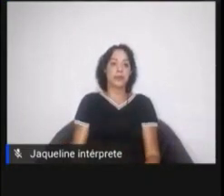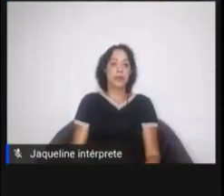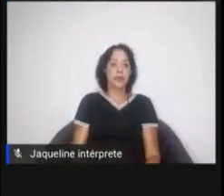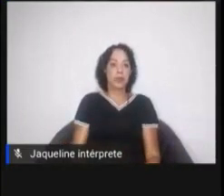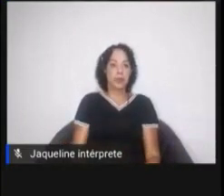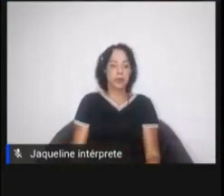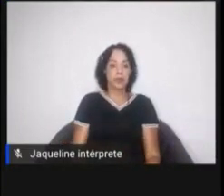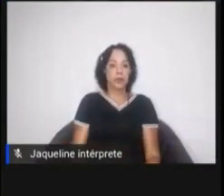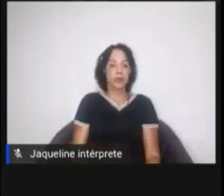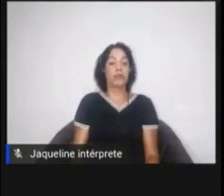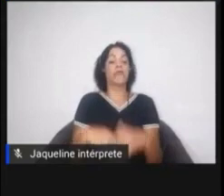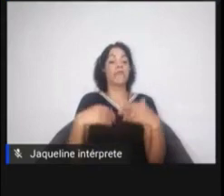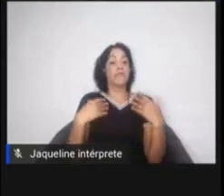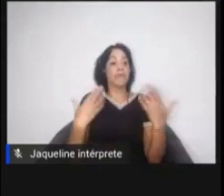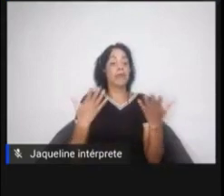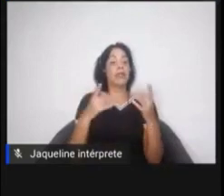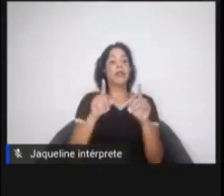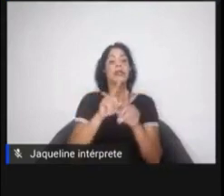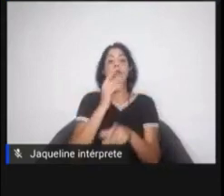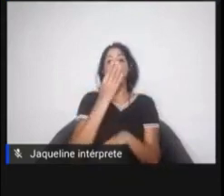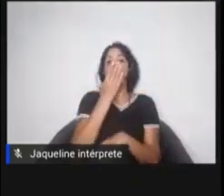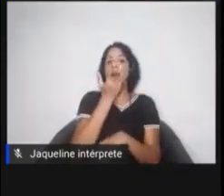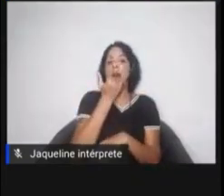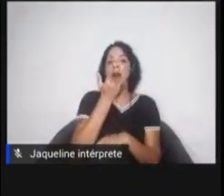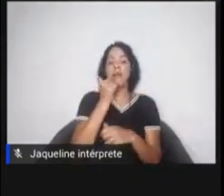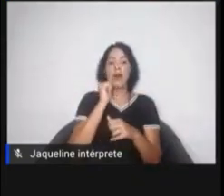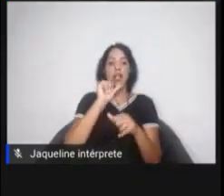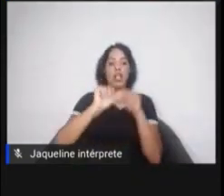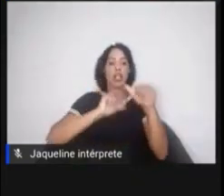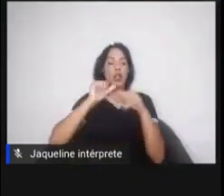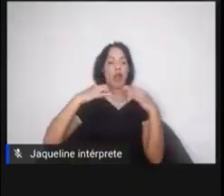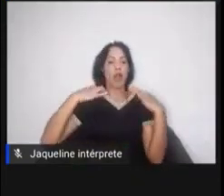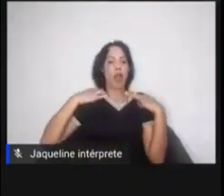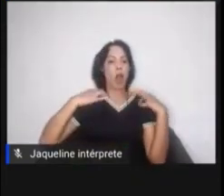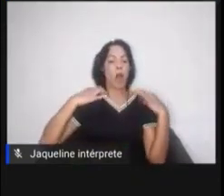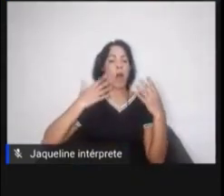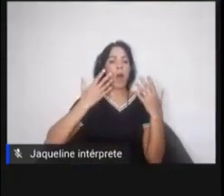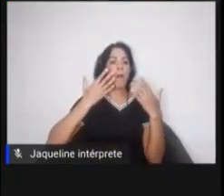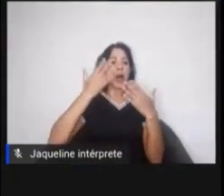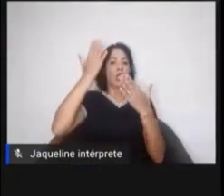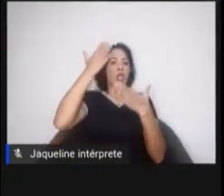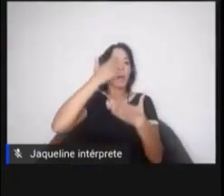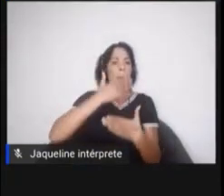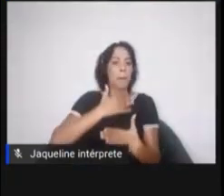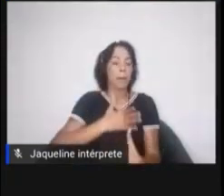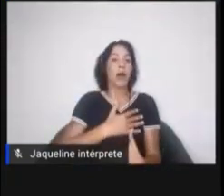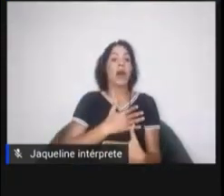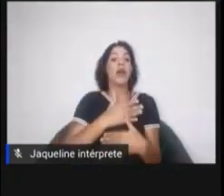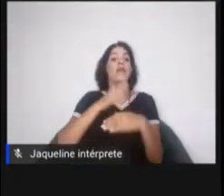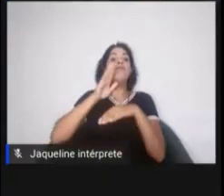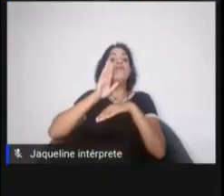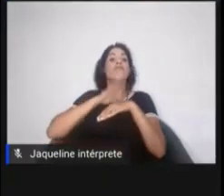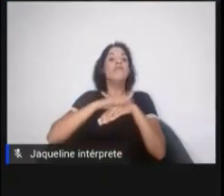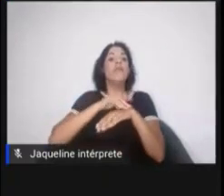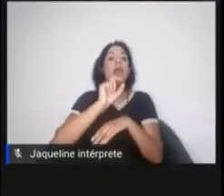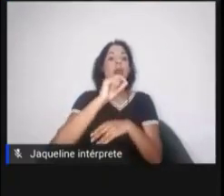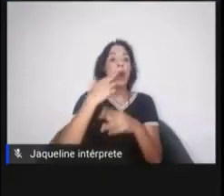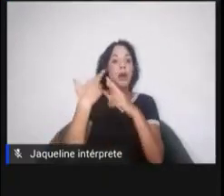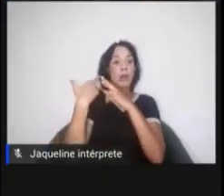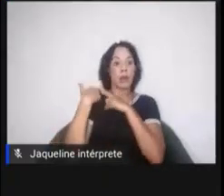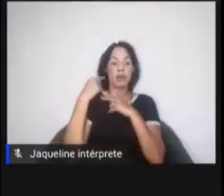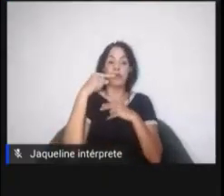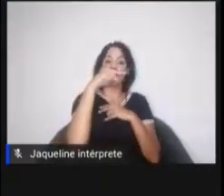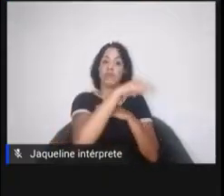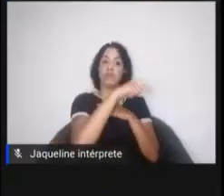Bom, alimentação, troca de roupa, banho, elas sempre deverão ficar a cargo do cuidador ou profissional de